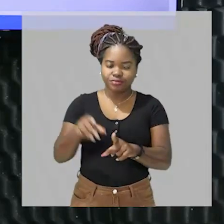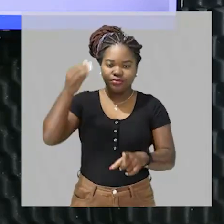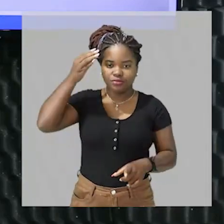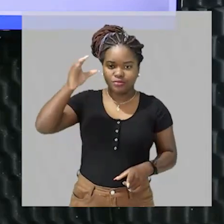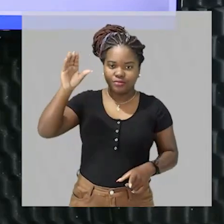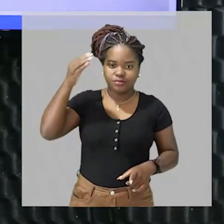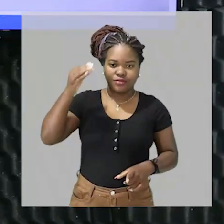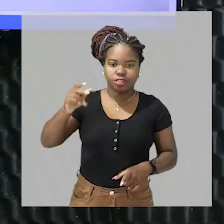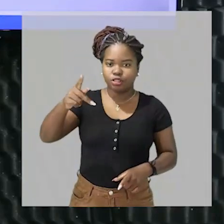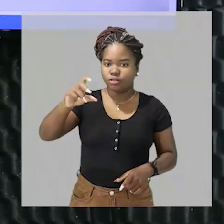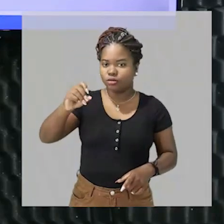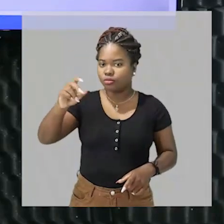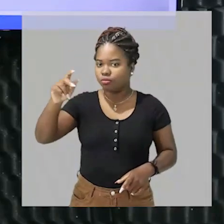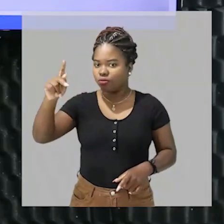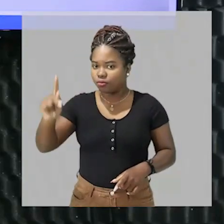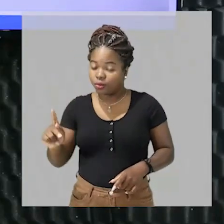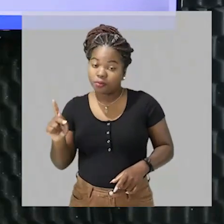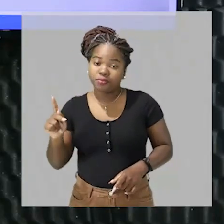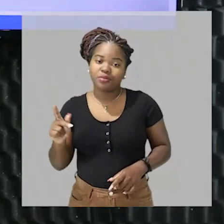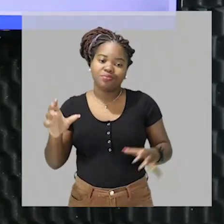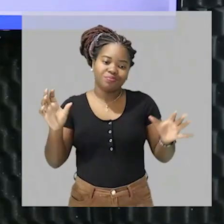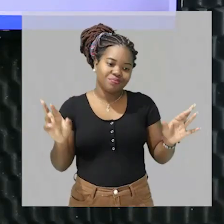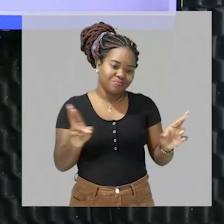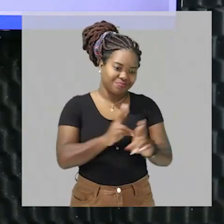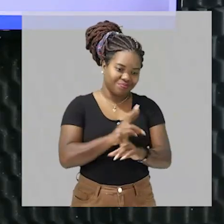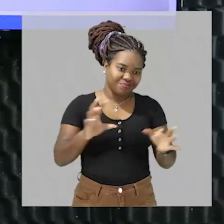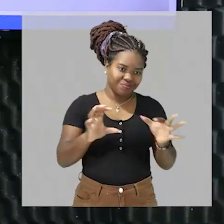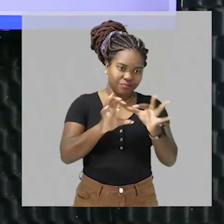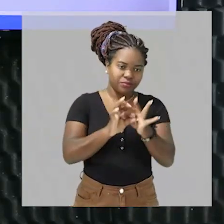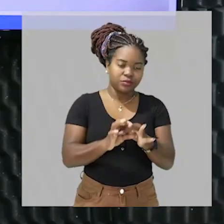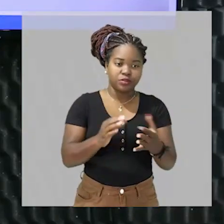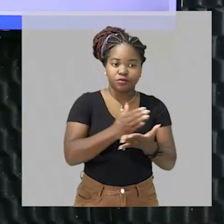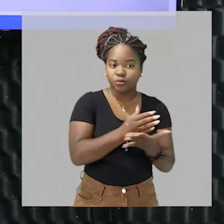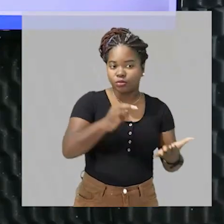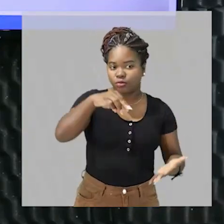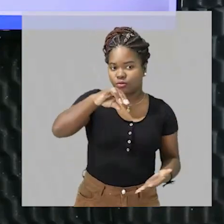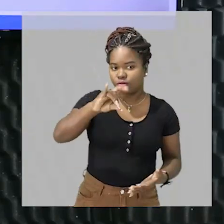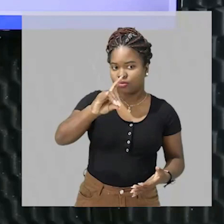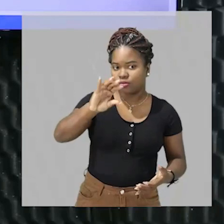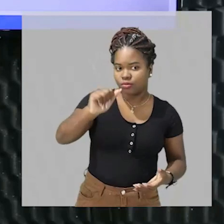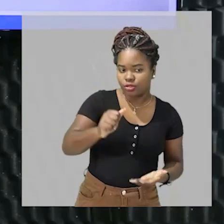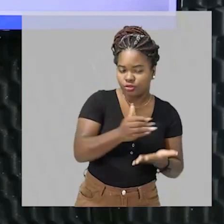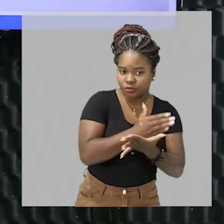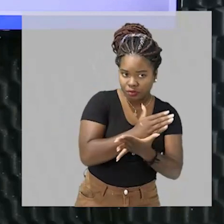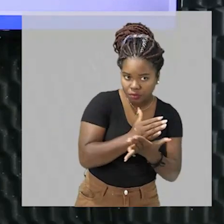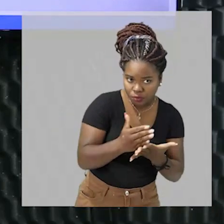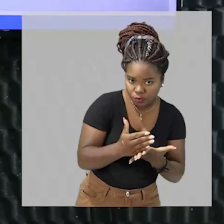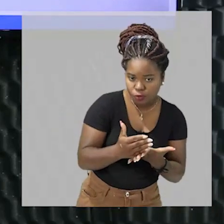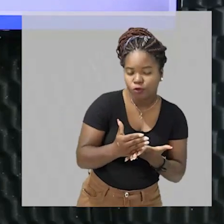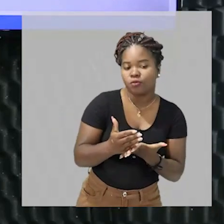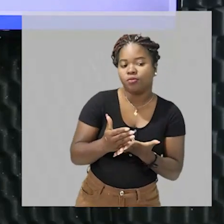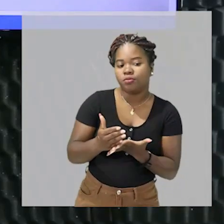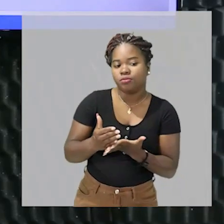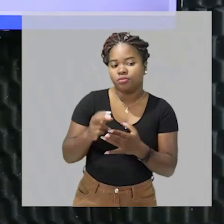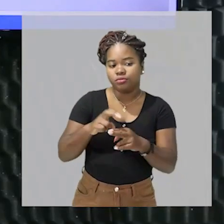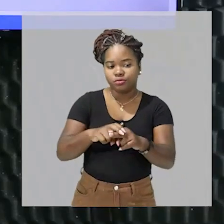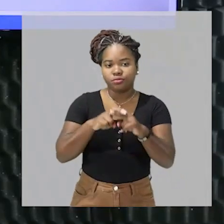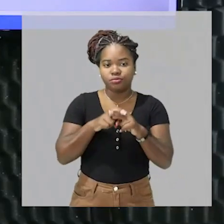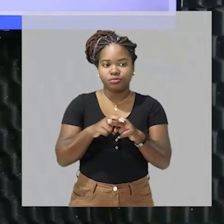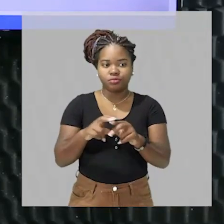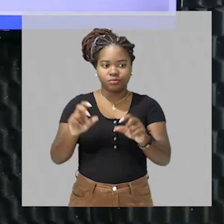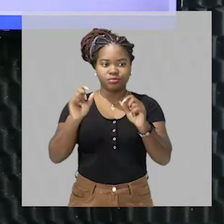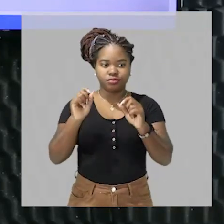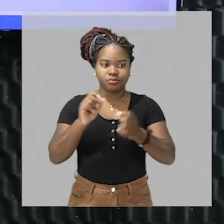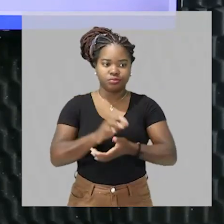são interligadas. Mídias, então vamos começar pelas mídias, apesar da gente falar dessa artista que faz parte do panorama